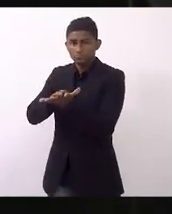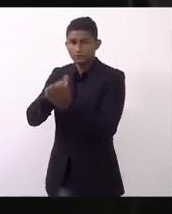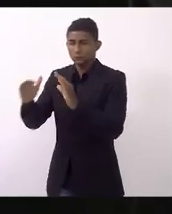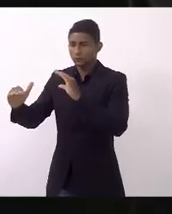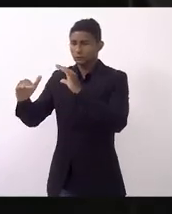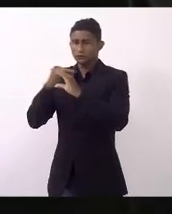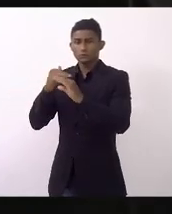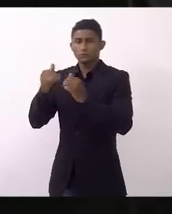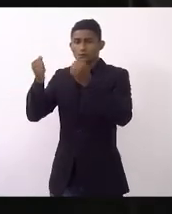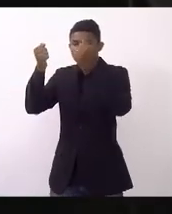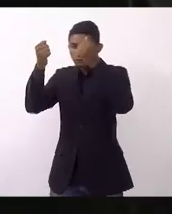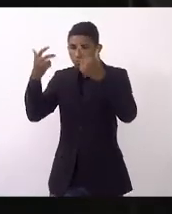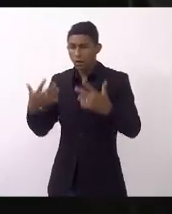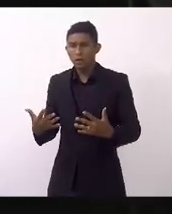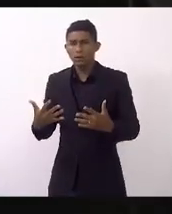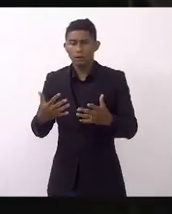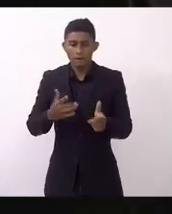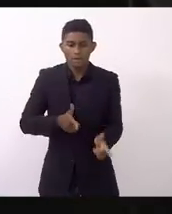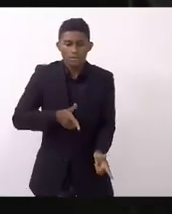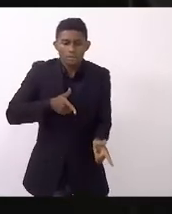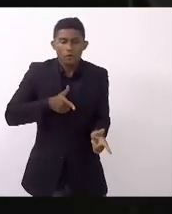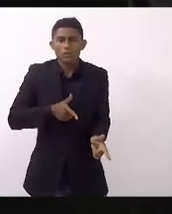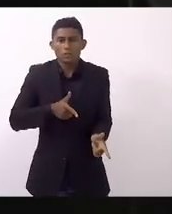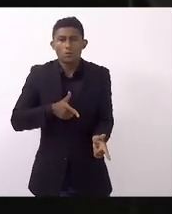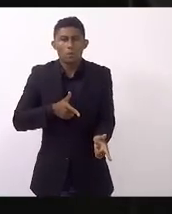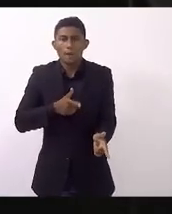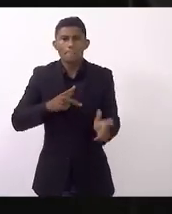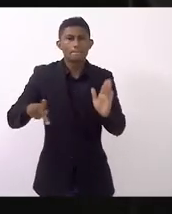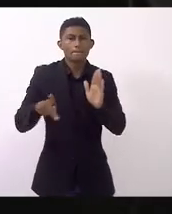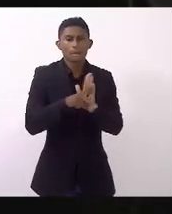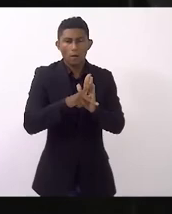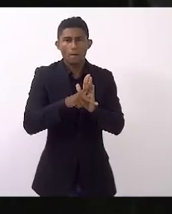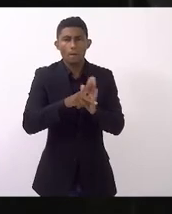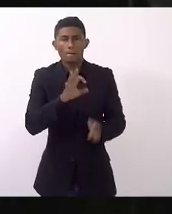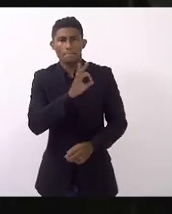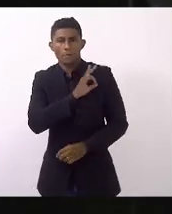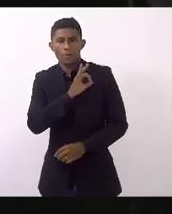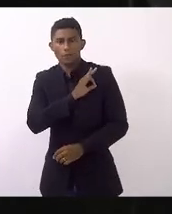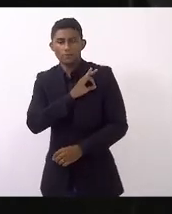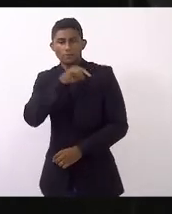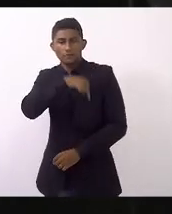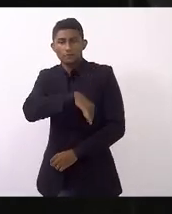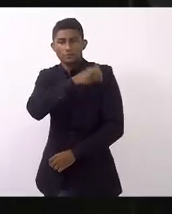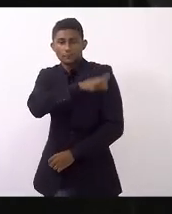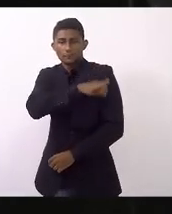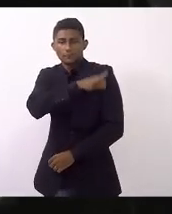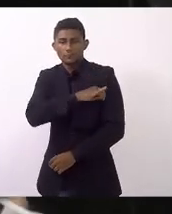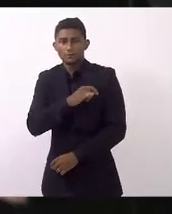os fuzis da Polícia Militar do Estado do Rio de Janeiro.